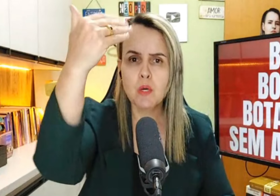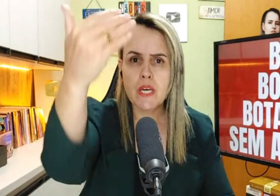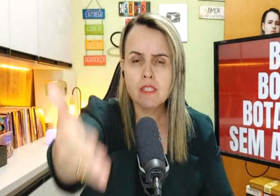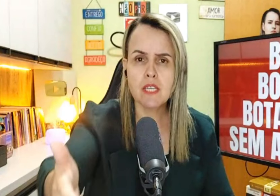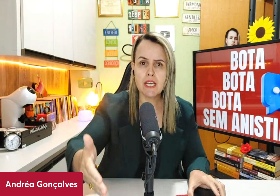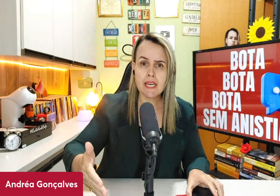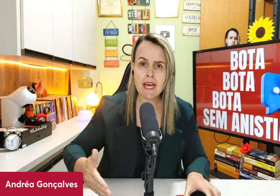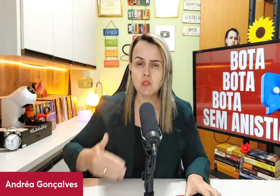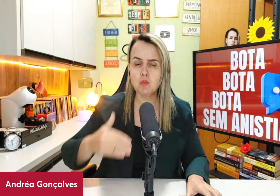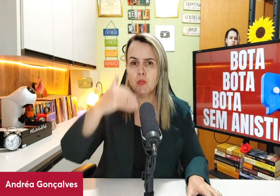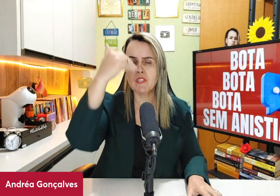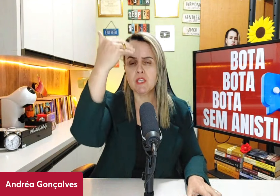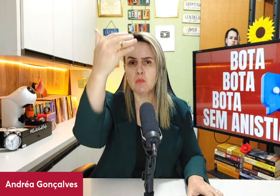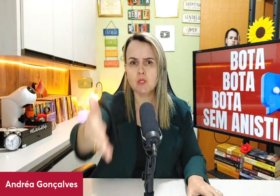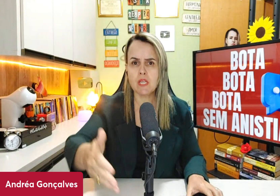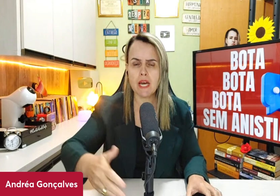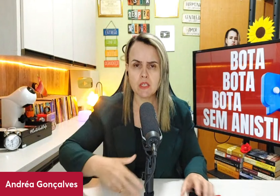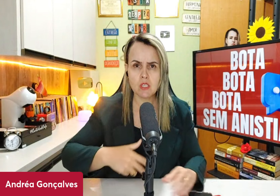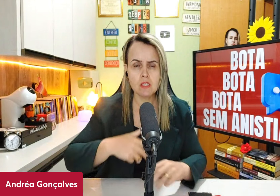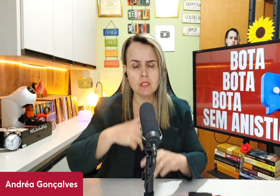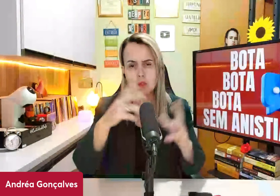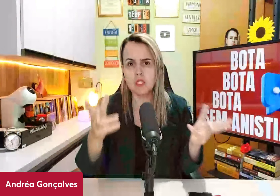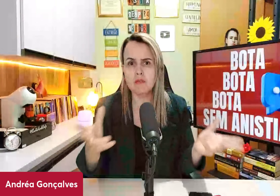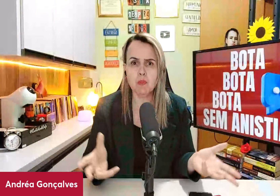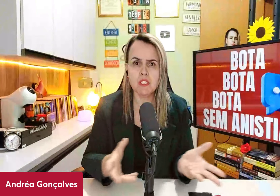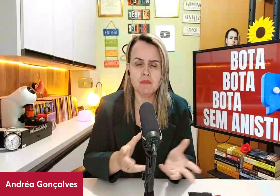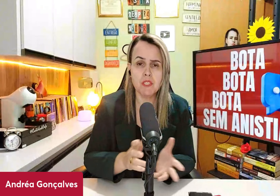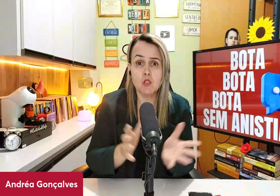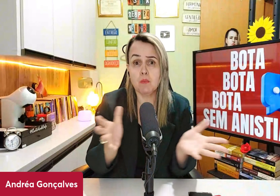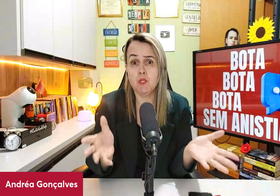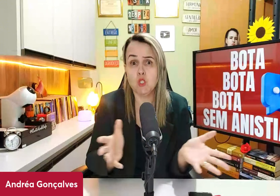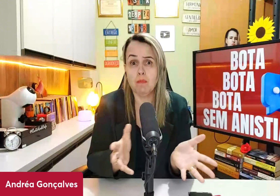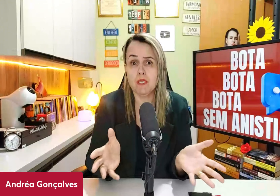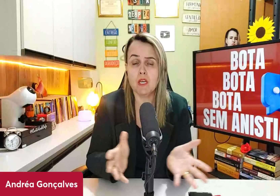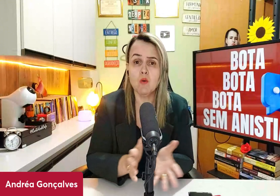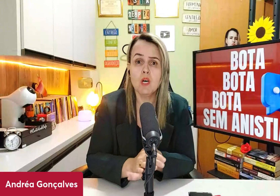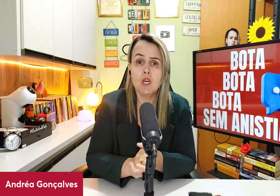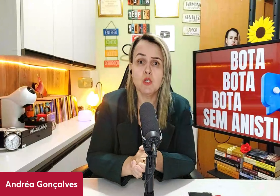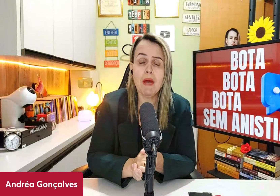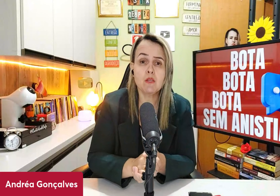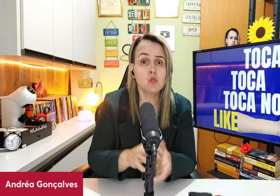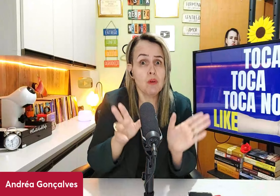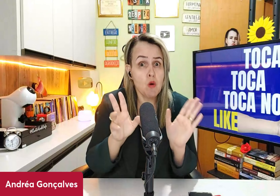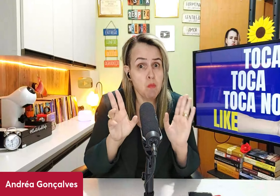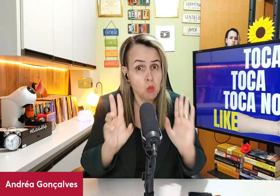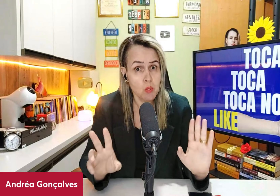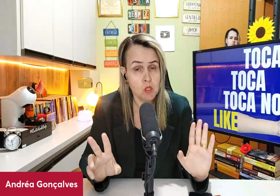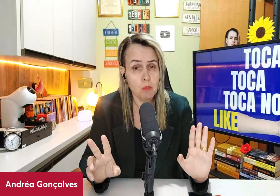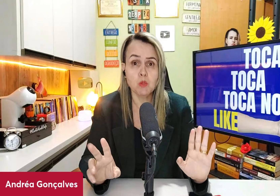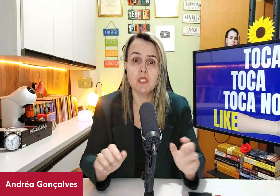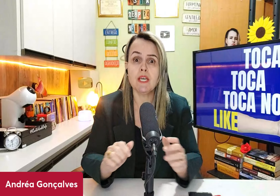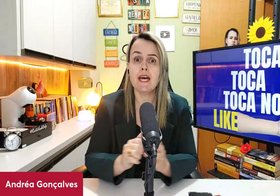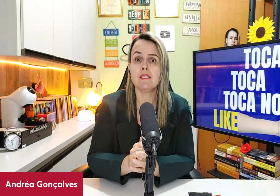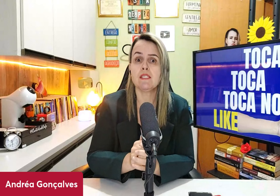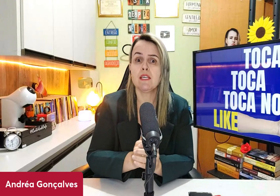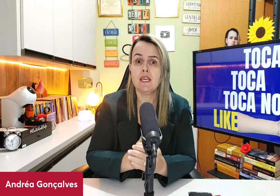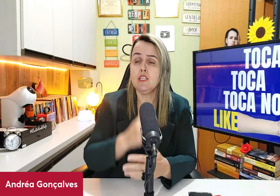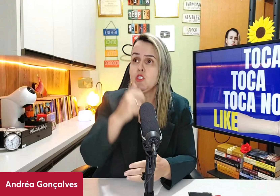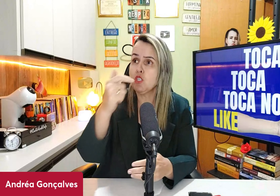o esse delegado fazendo postagens Inclusive a Polícia Federal já pediu a prisão de Marcos urval por duas